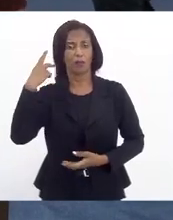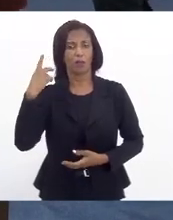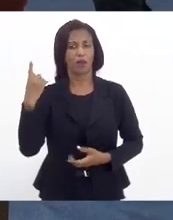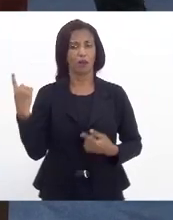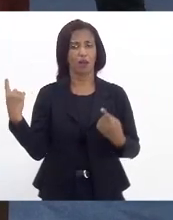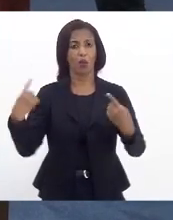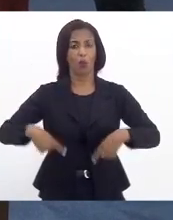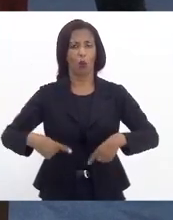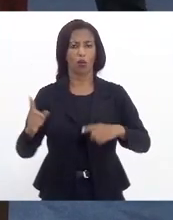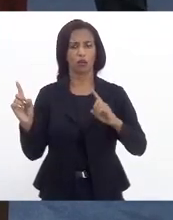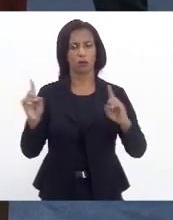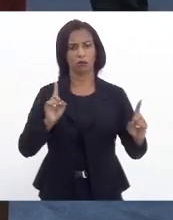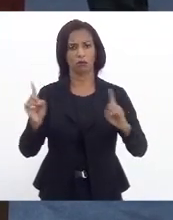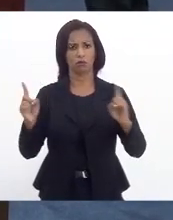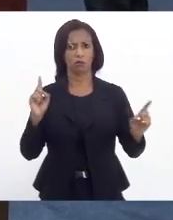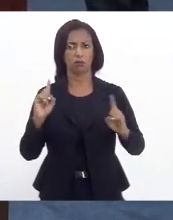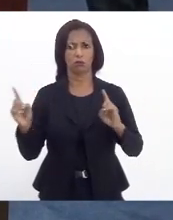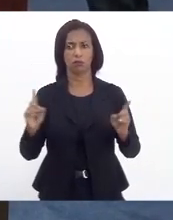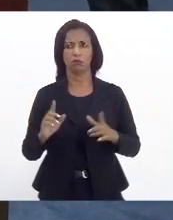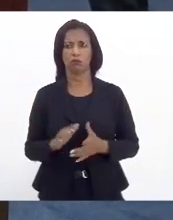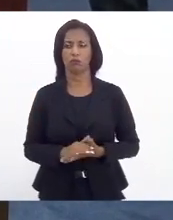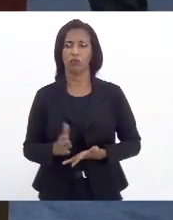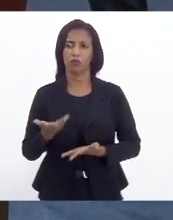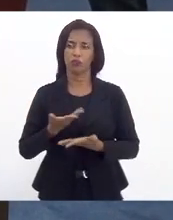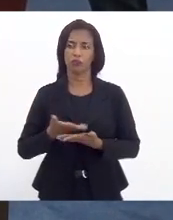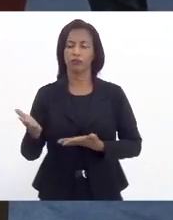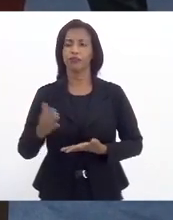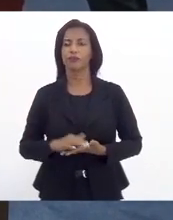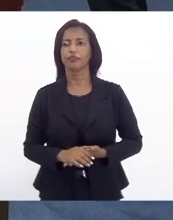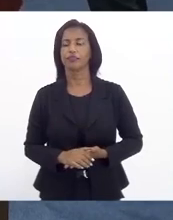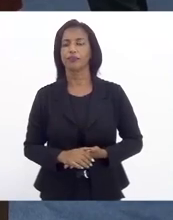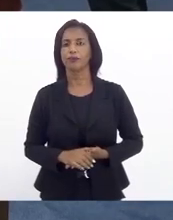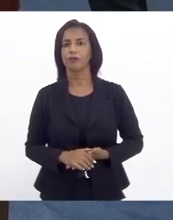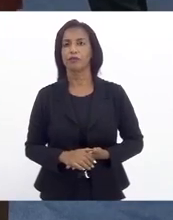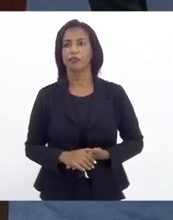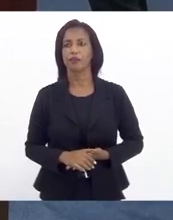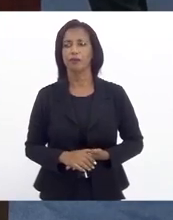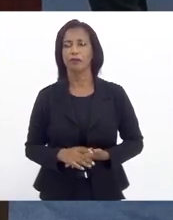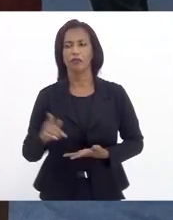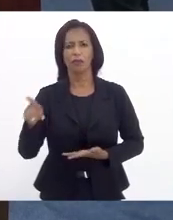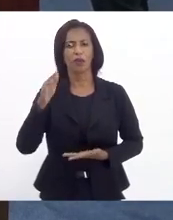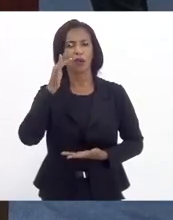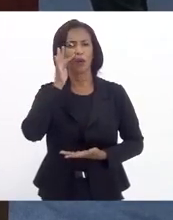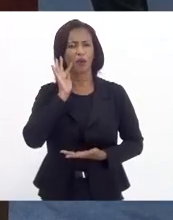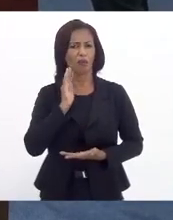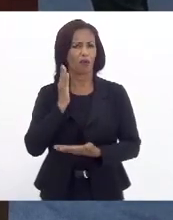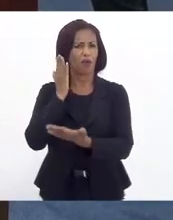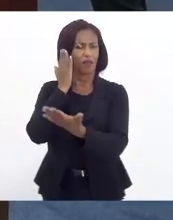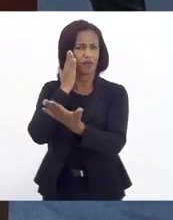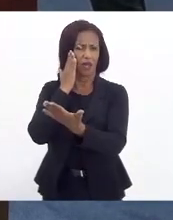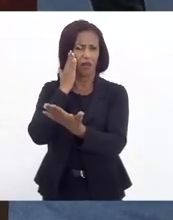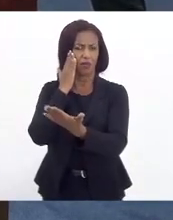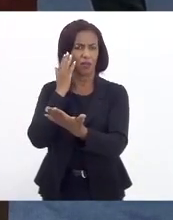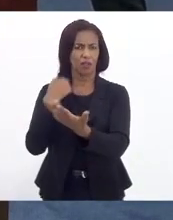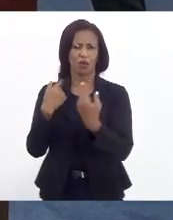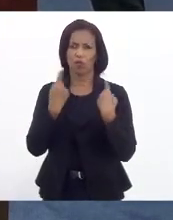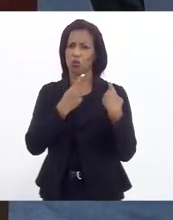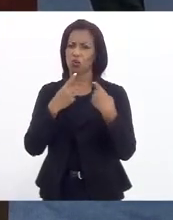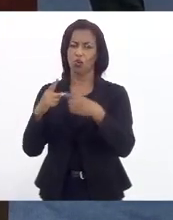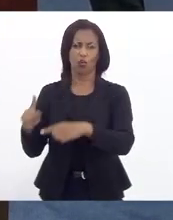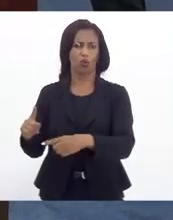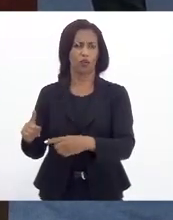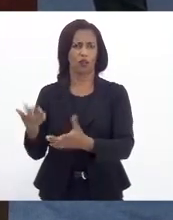outro. Deixa o Márcio... Esse é meu encaminhamento, presidente. Em relação ao UESO, o Flávio sabe bem meu posicionamento, eu sou contra a extinção da